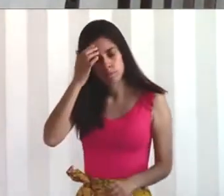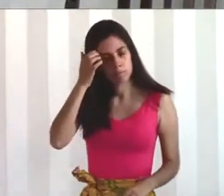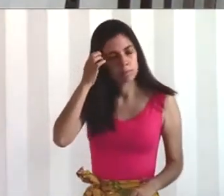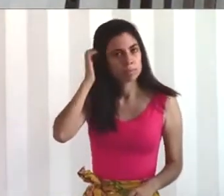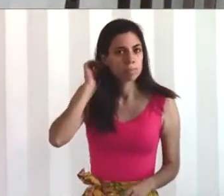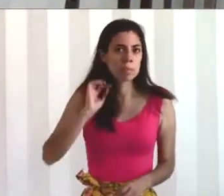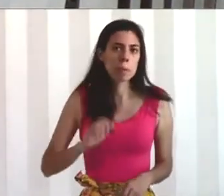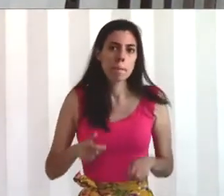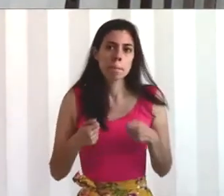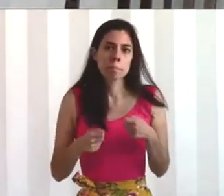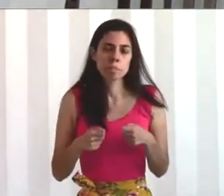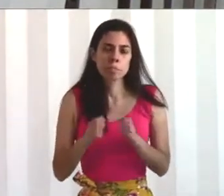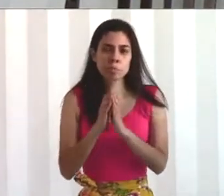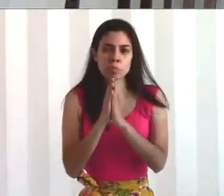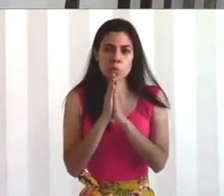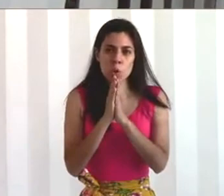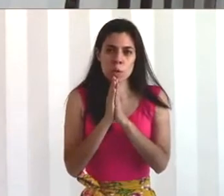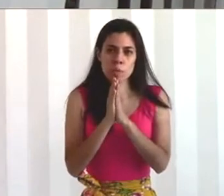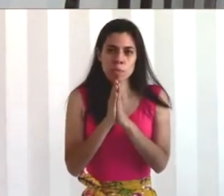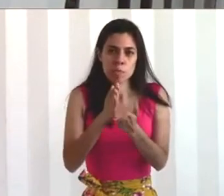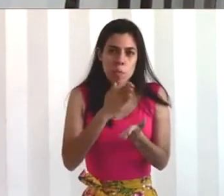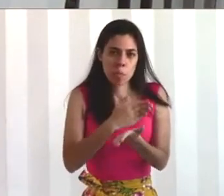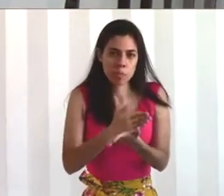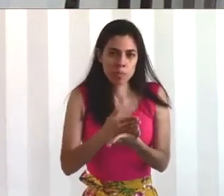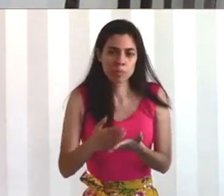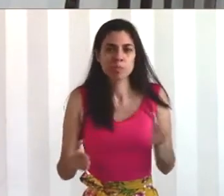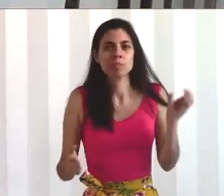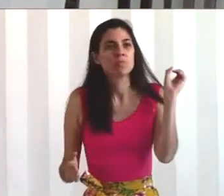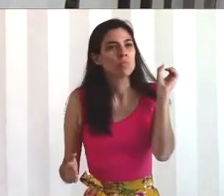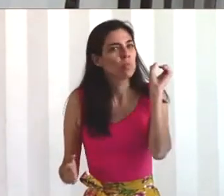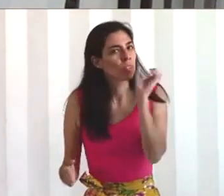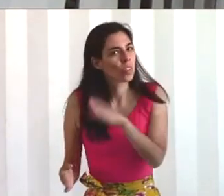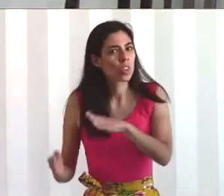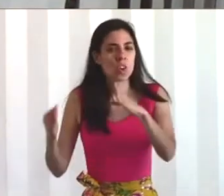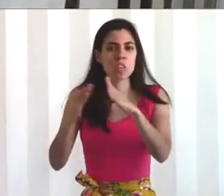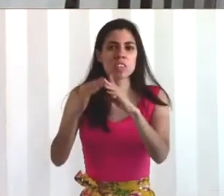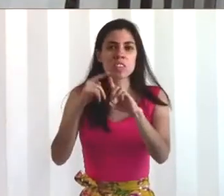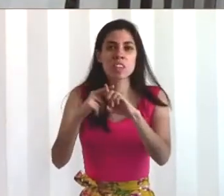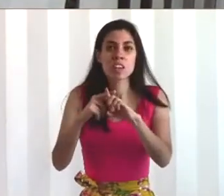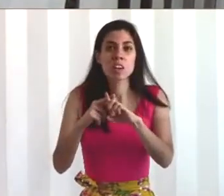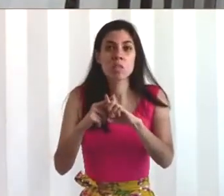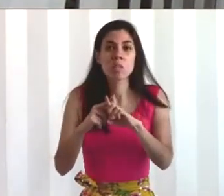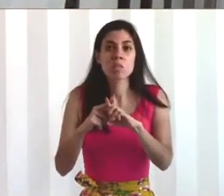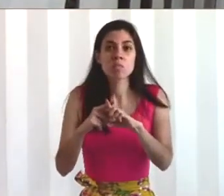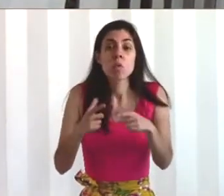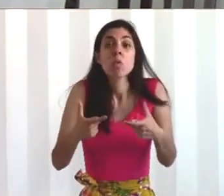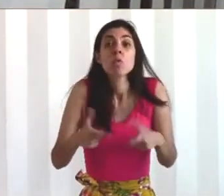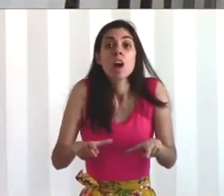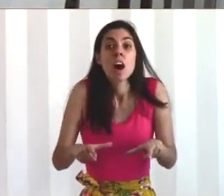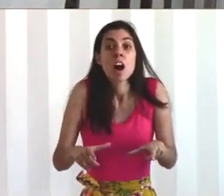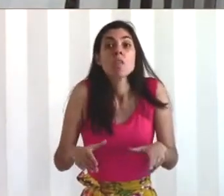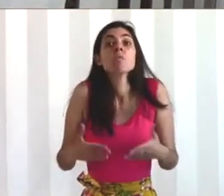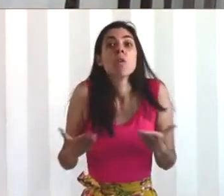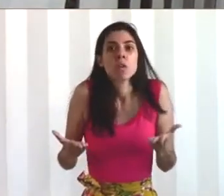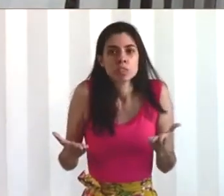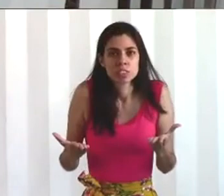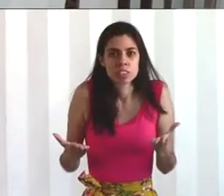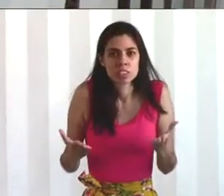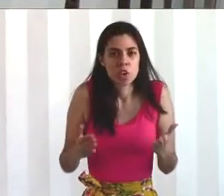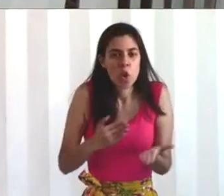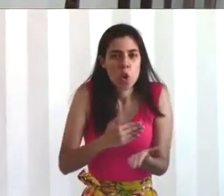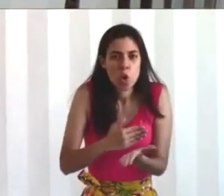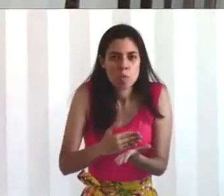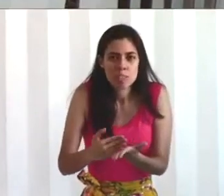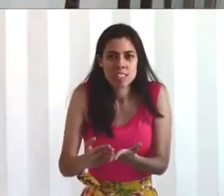nenhuma igreja. Nós precisamos orar. Onde nós plantaremos a próxima igreja? Onde nós plantaremos a